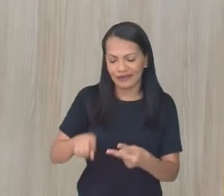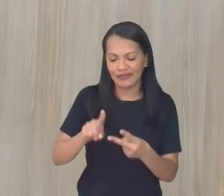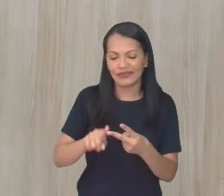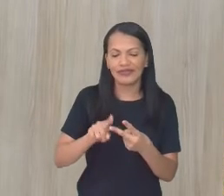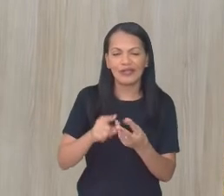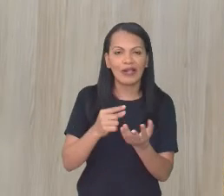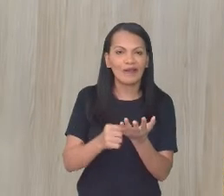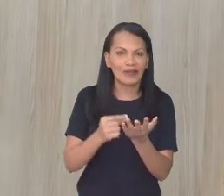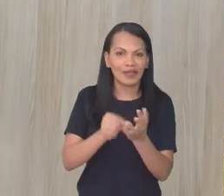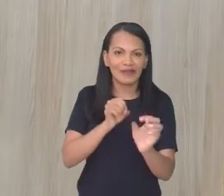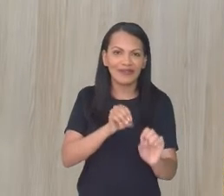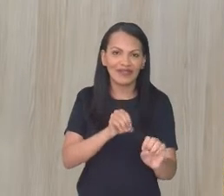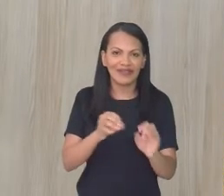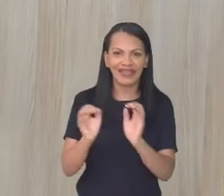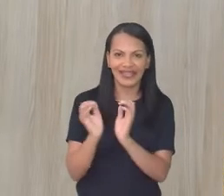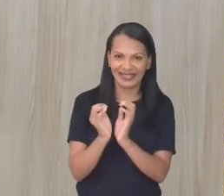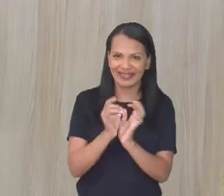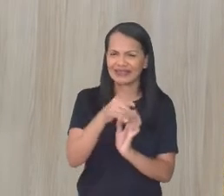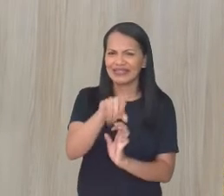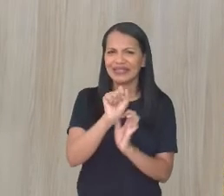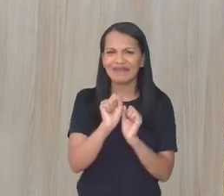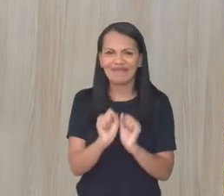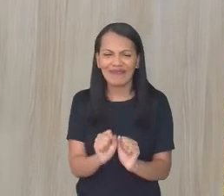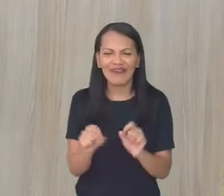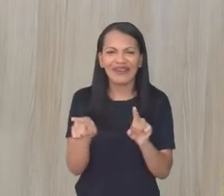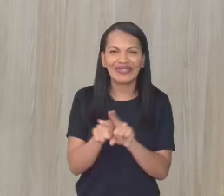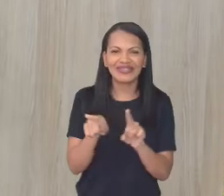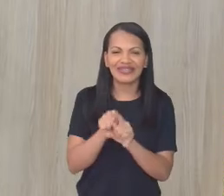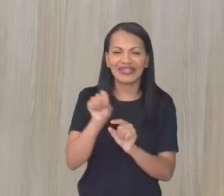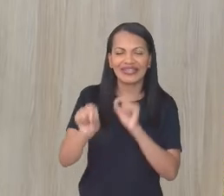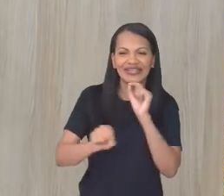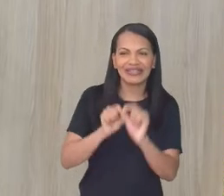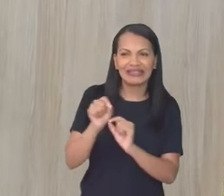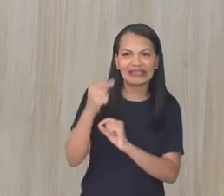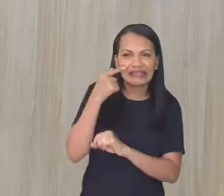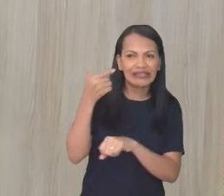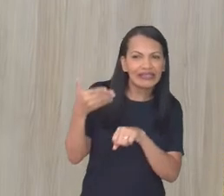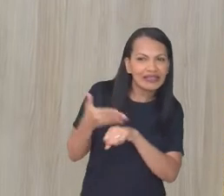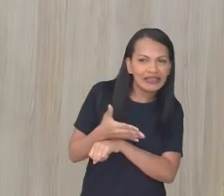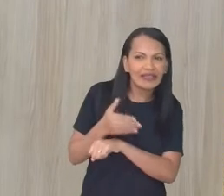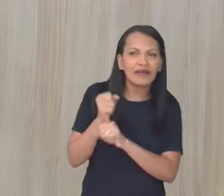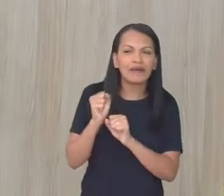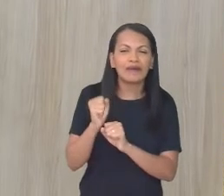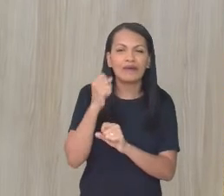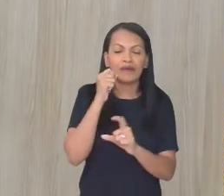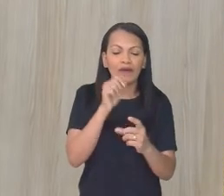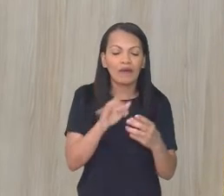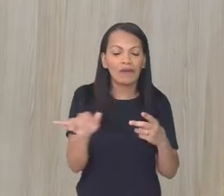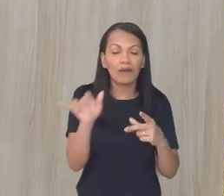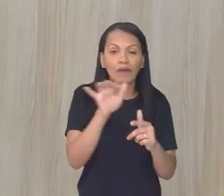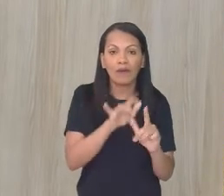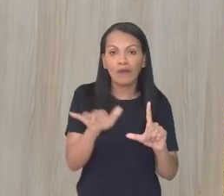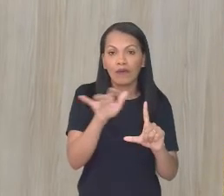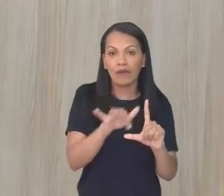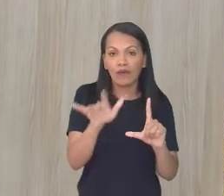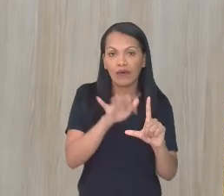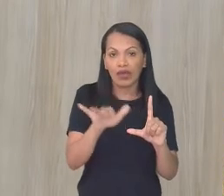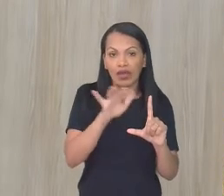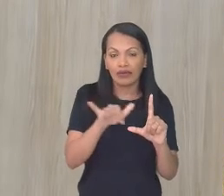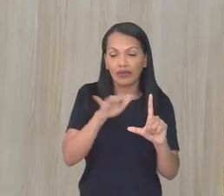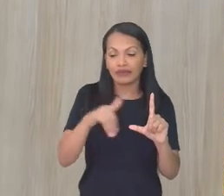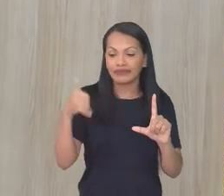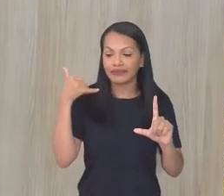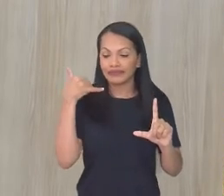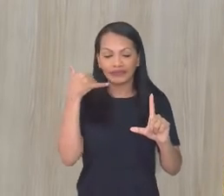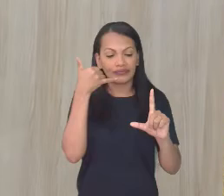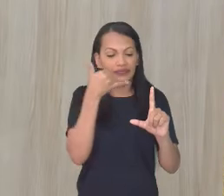Educa Recife, não é? Que vocês podem aí estar se conectando. Você aponta a tela do seu